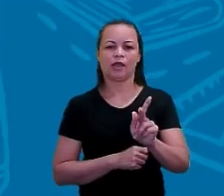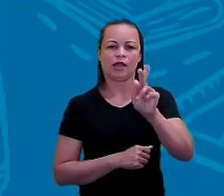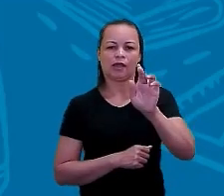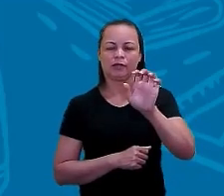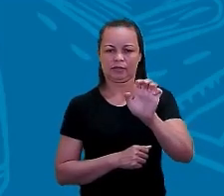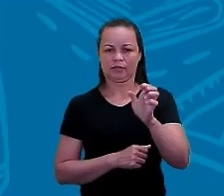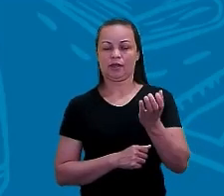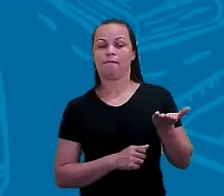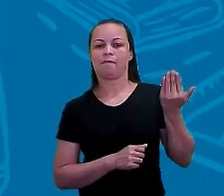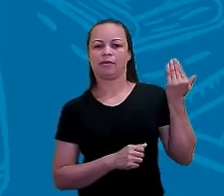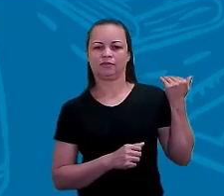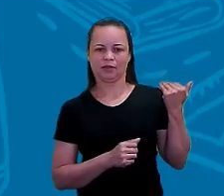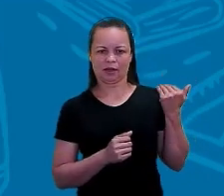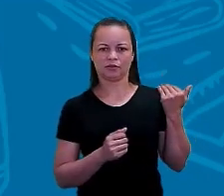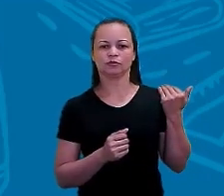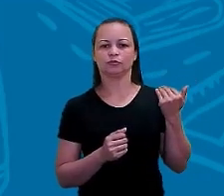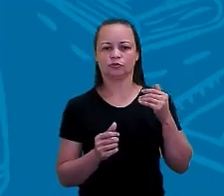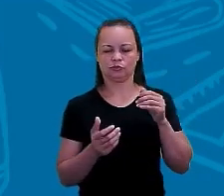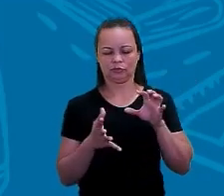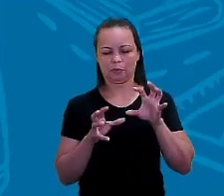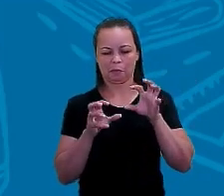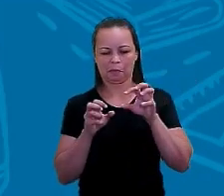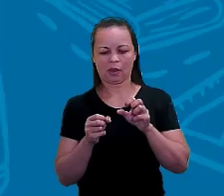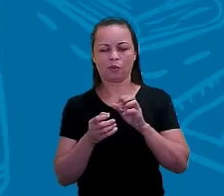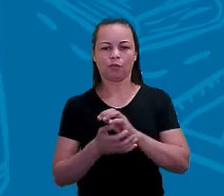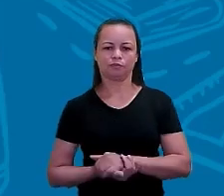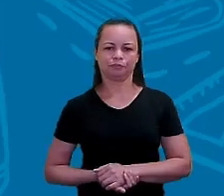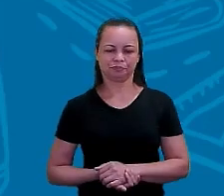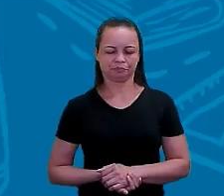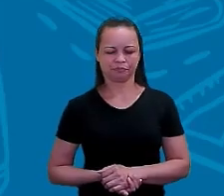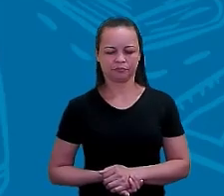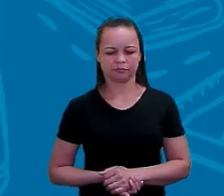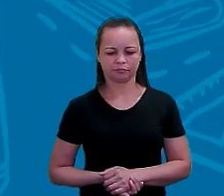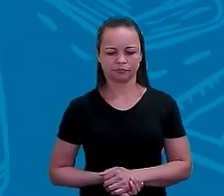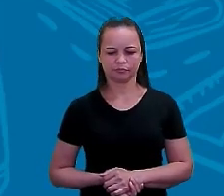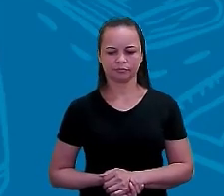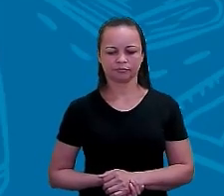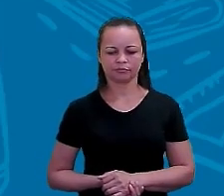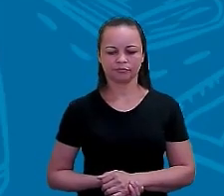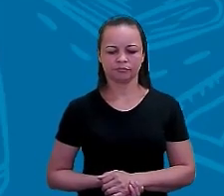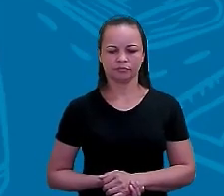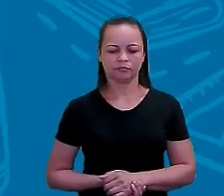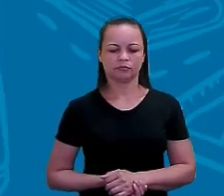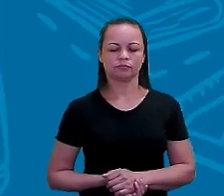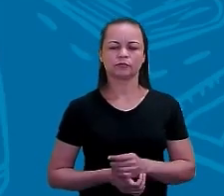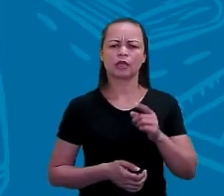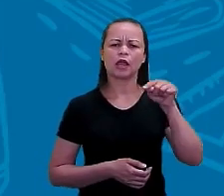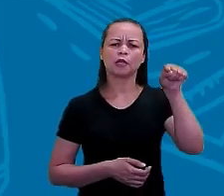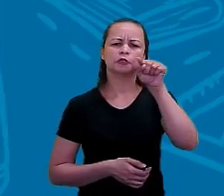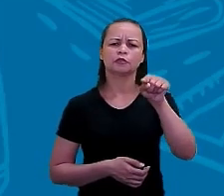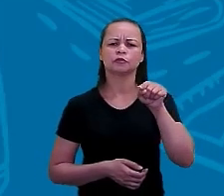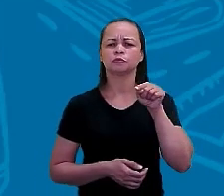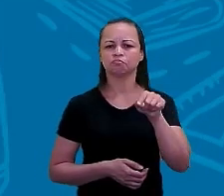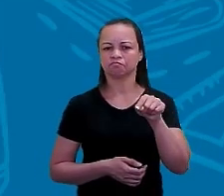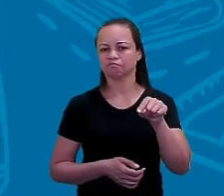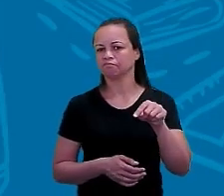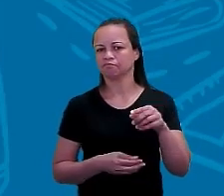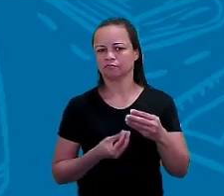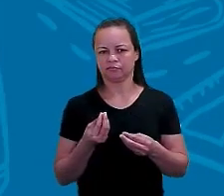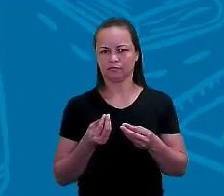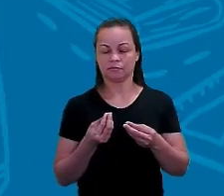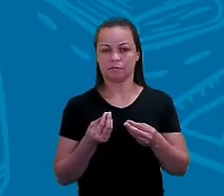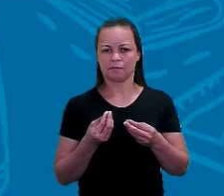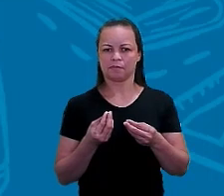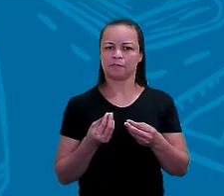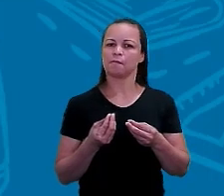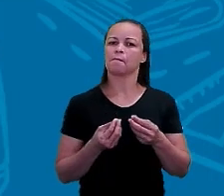é pegar, took é pegou. Let's continue. E a interrogativa? A interrogativa